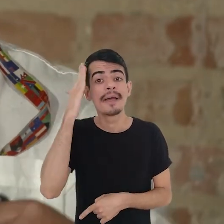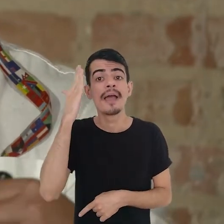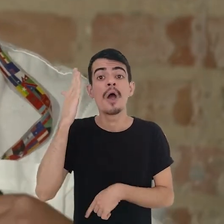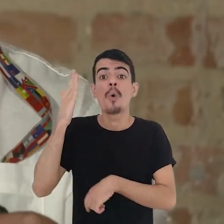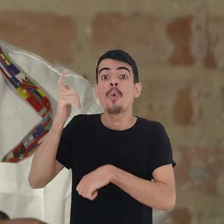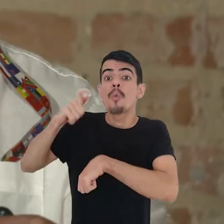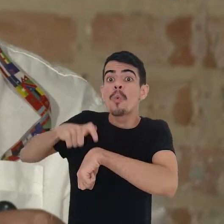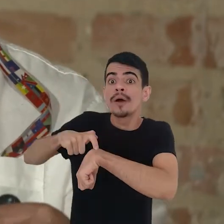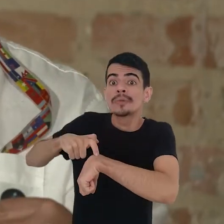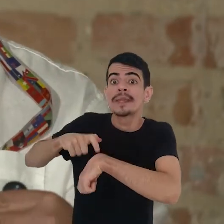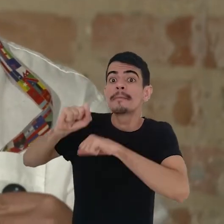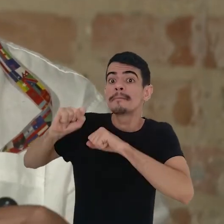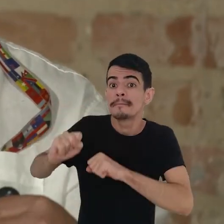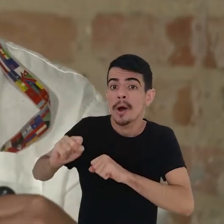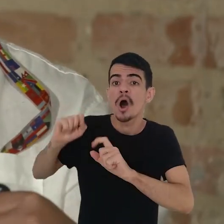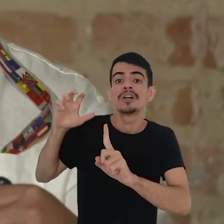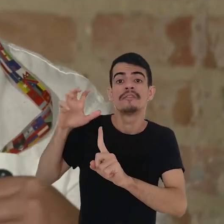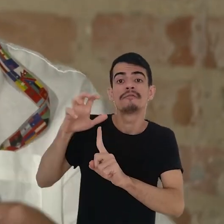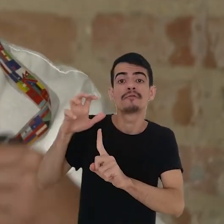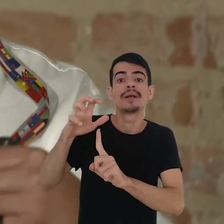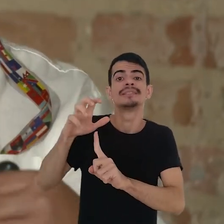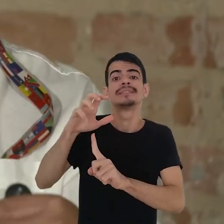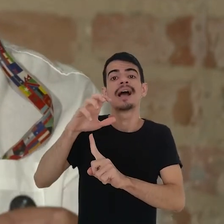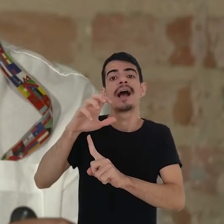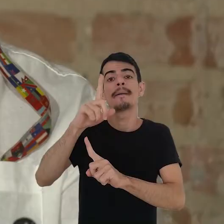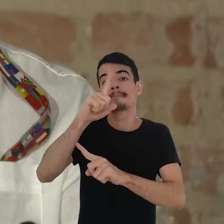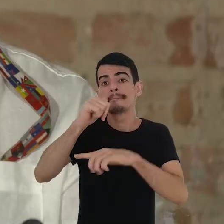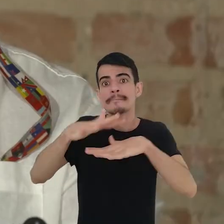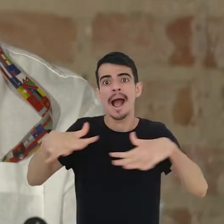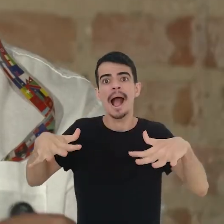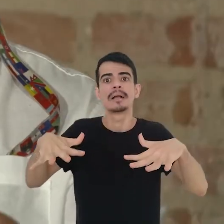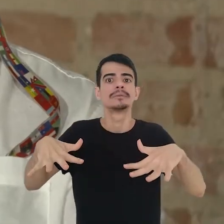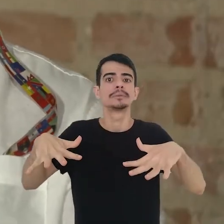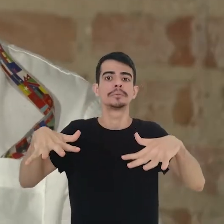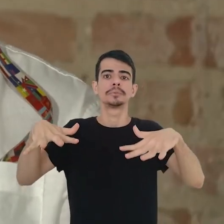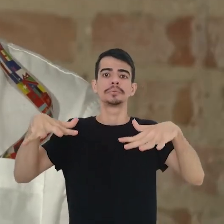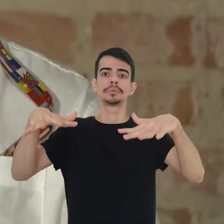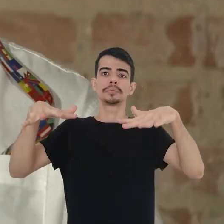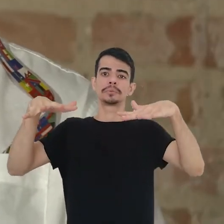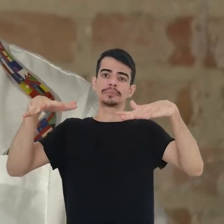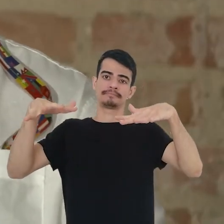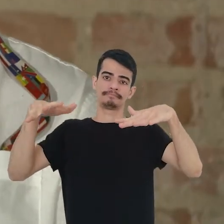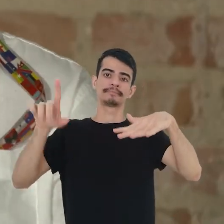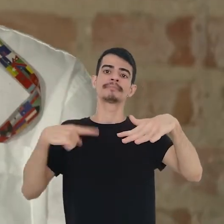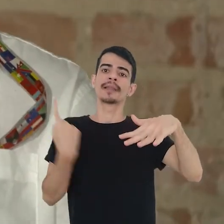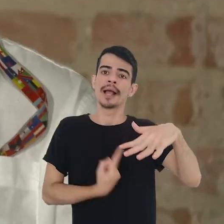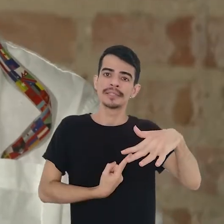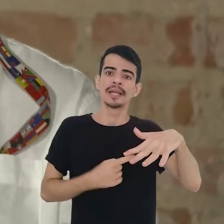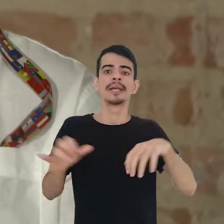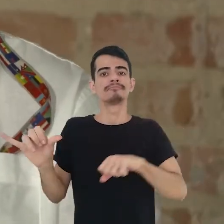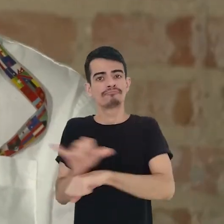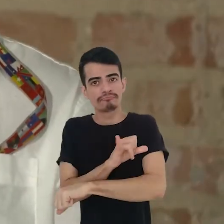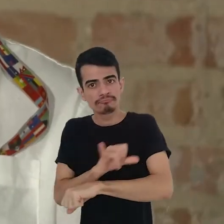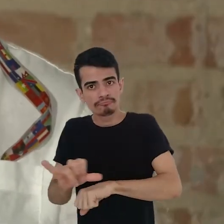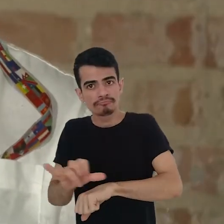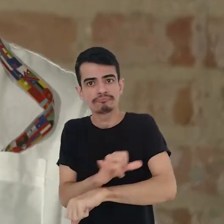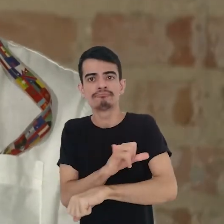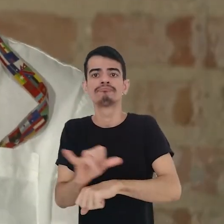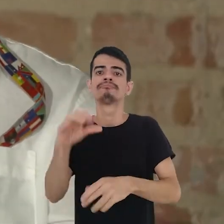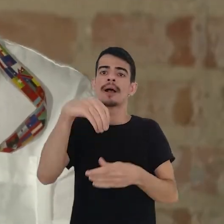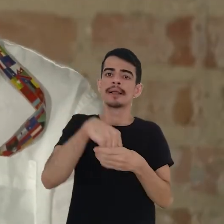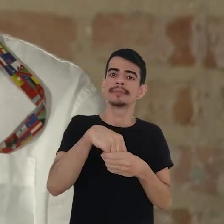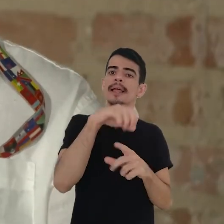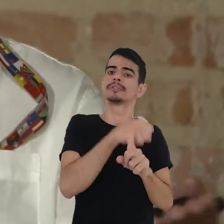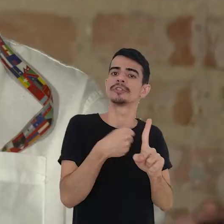que velocidade ocorrerá a elevação do nível do mar, para que a gente possa tomar atitudes